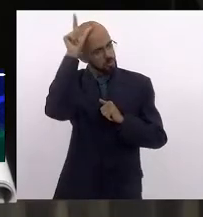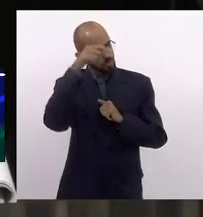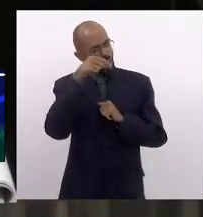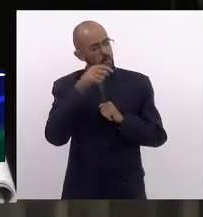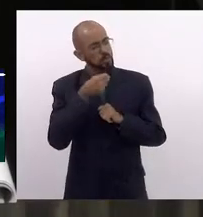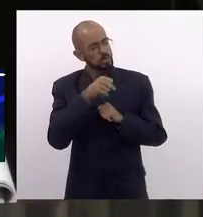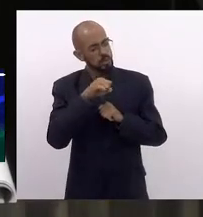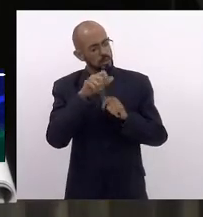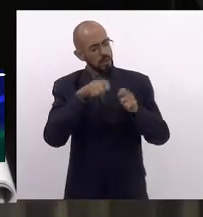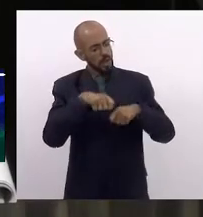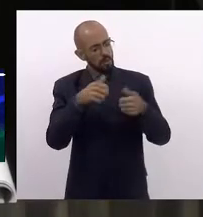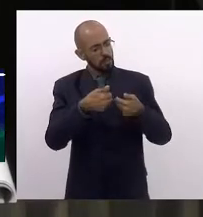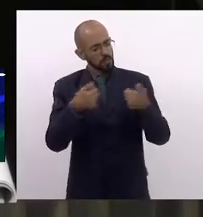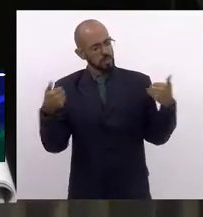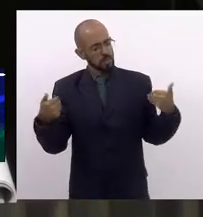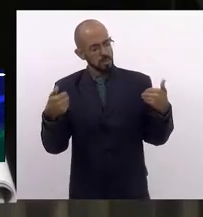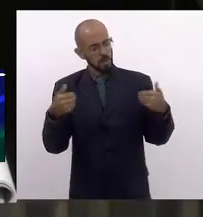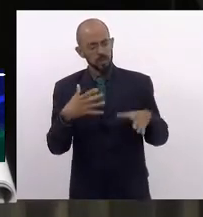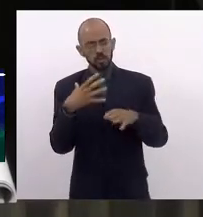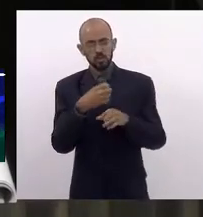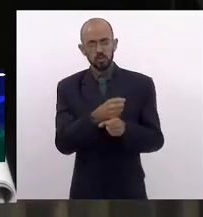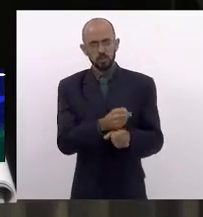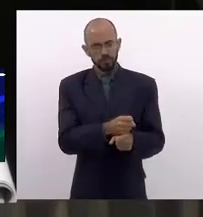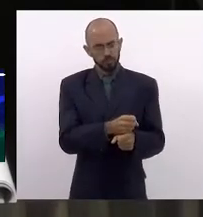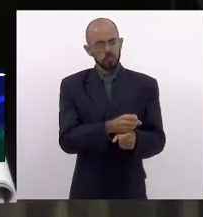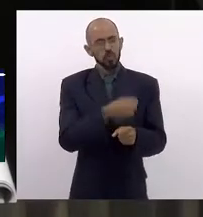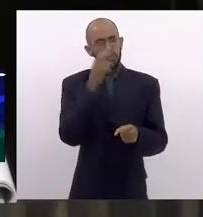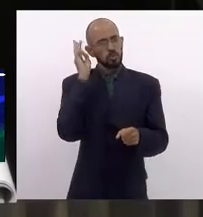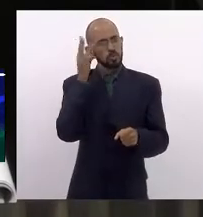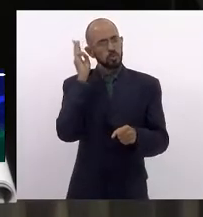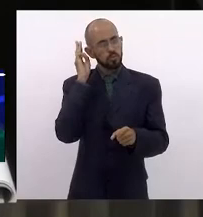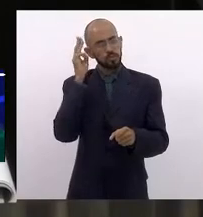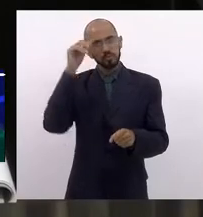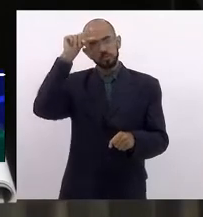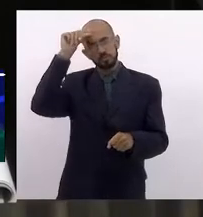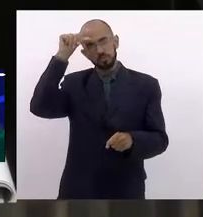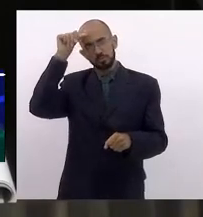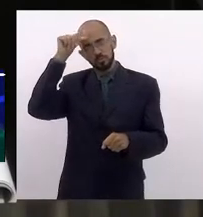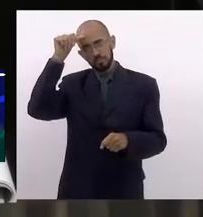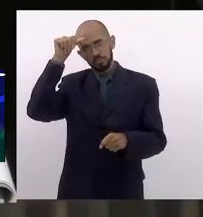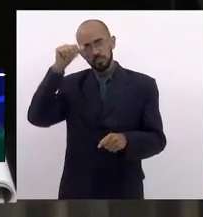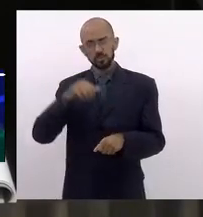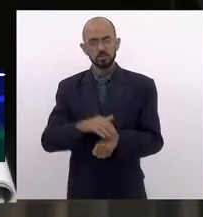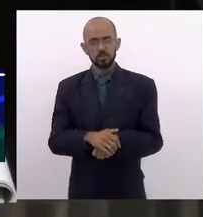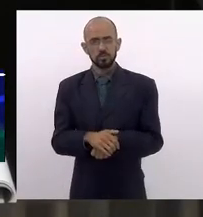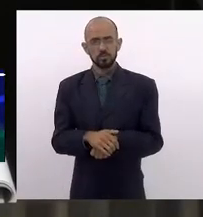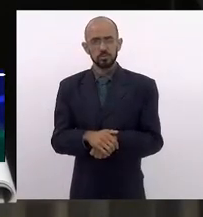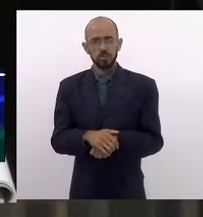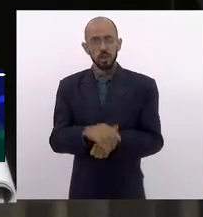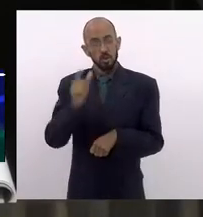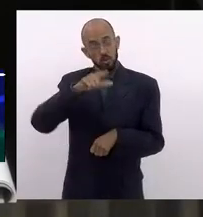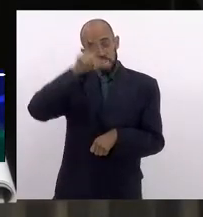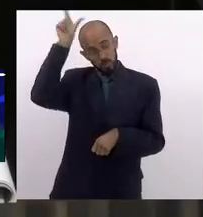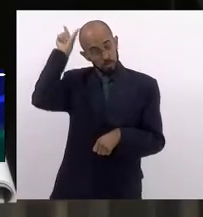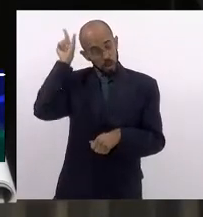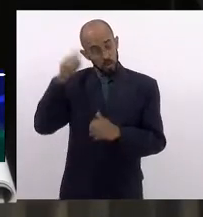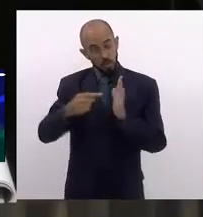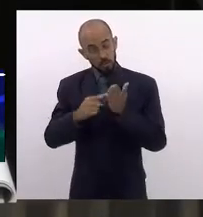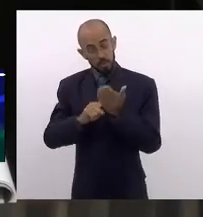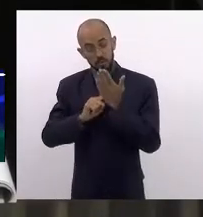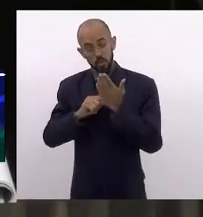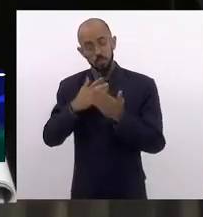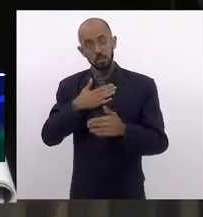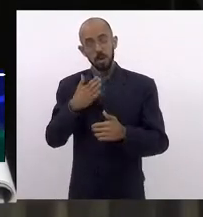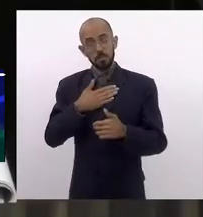separação das contas o período do Wilson Vilson e o período de Caio Castro Deputado Luiz Paulo apresentou